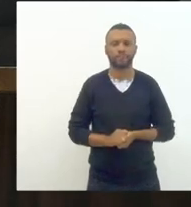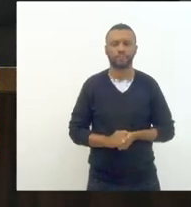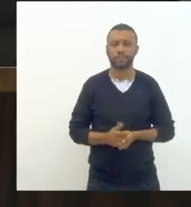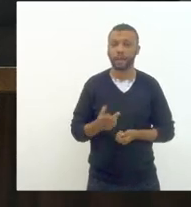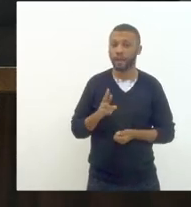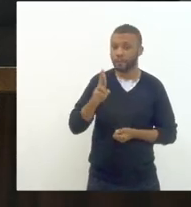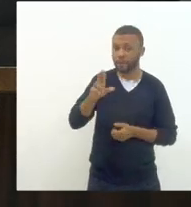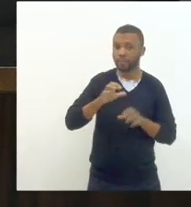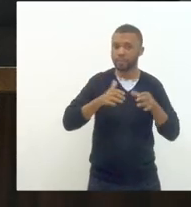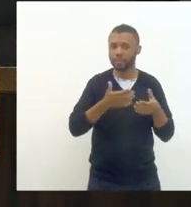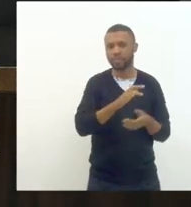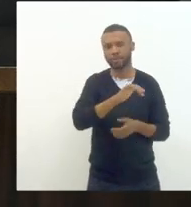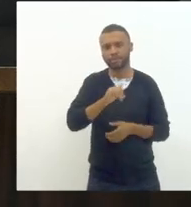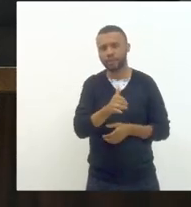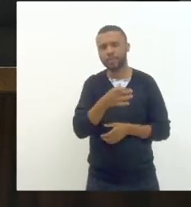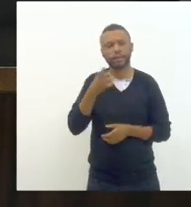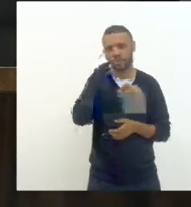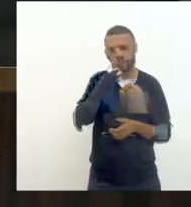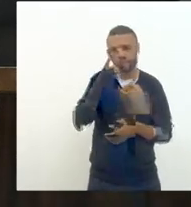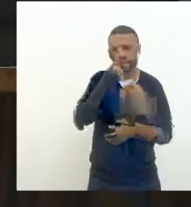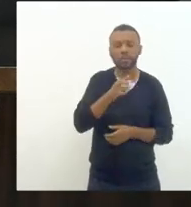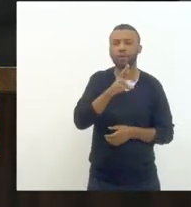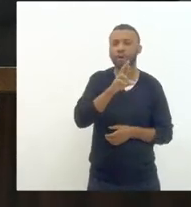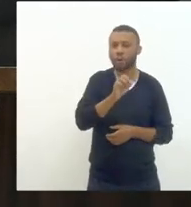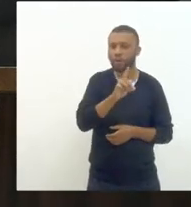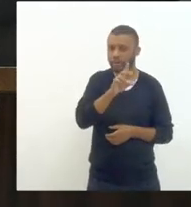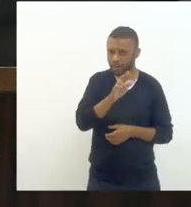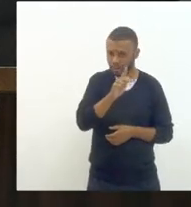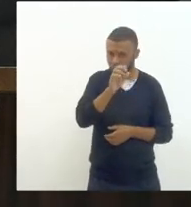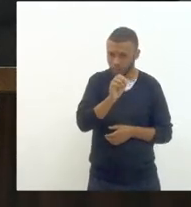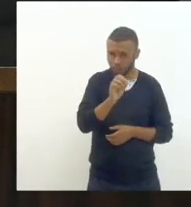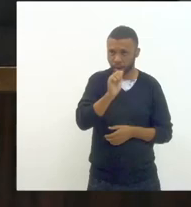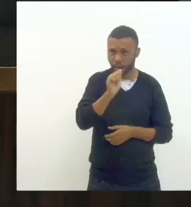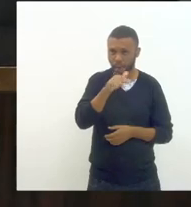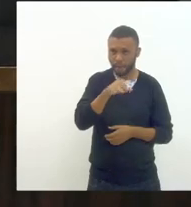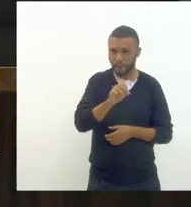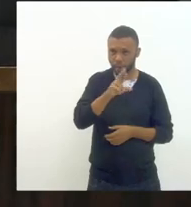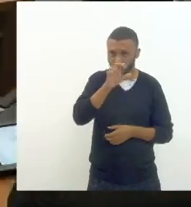deputado Rodrigo Amorim.